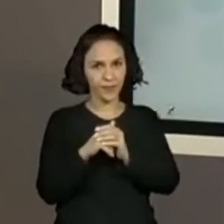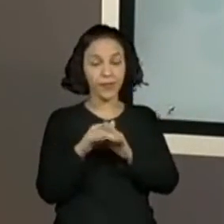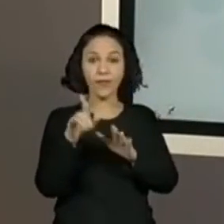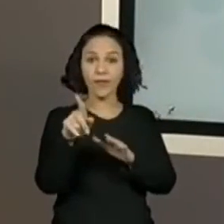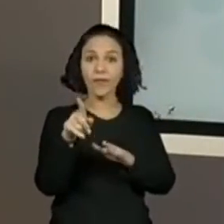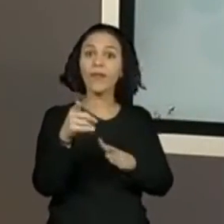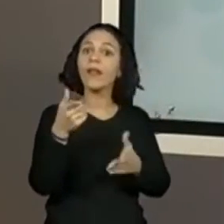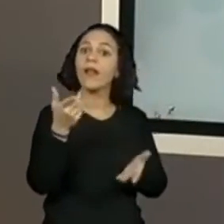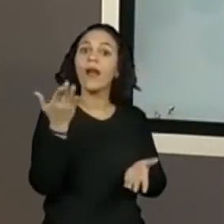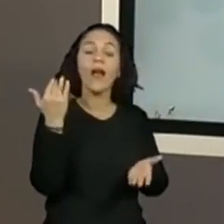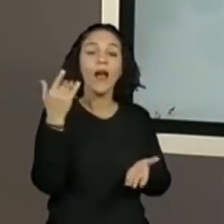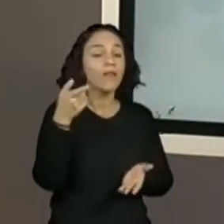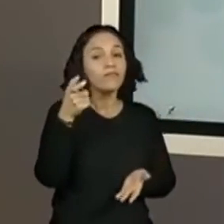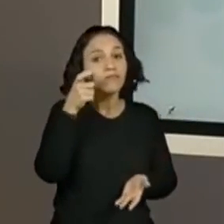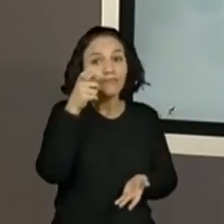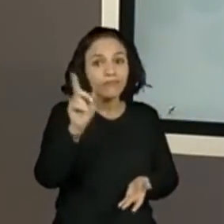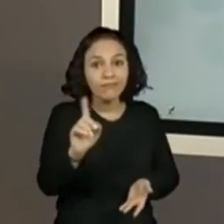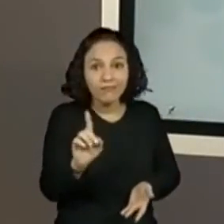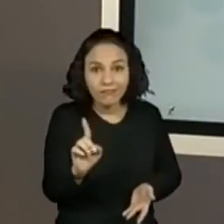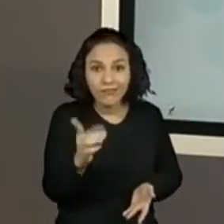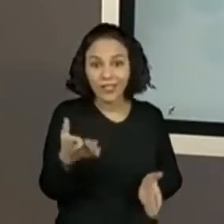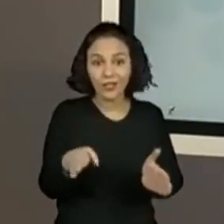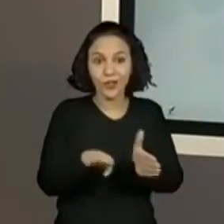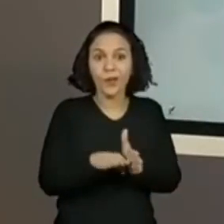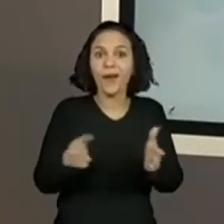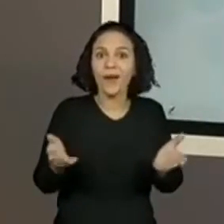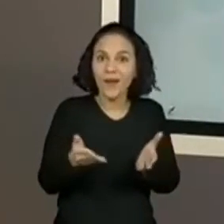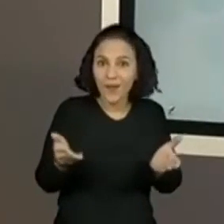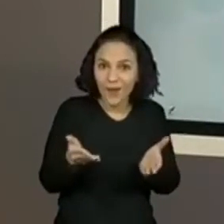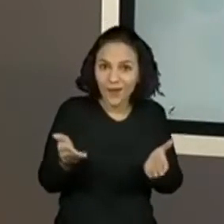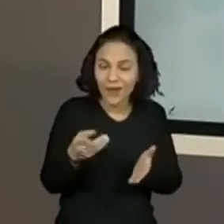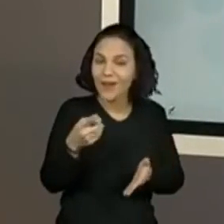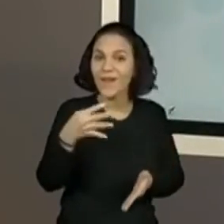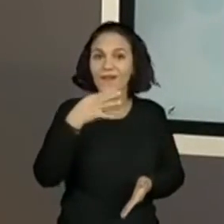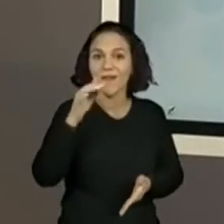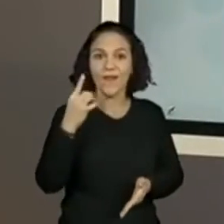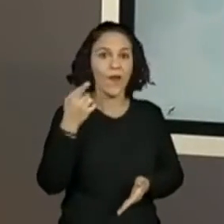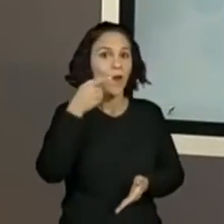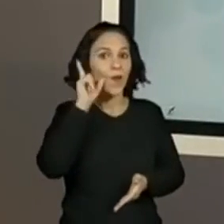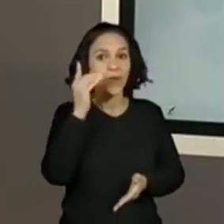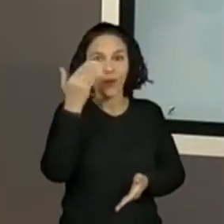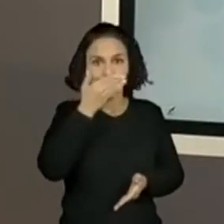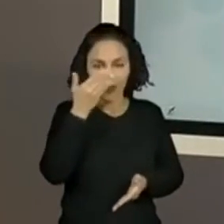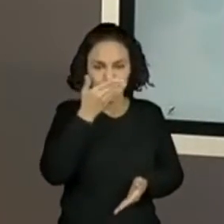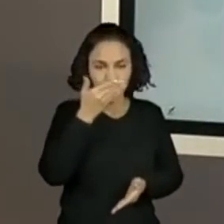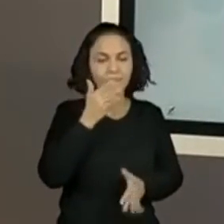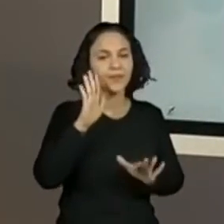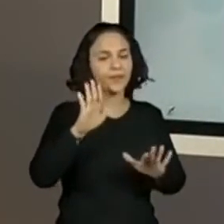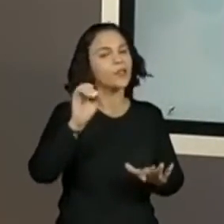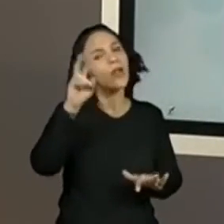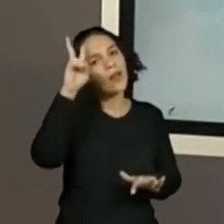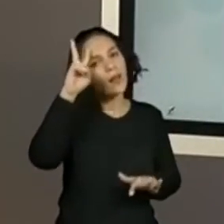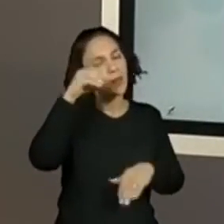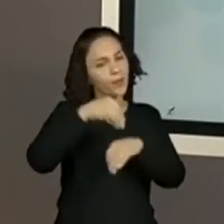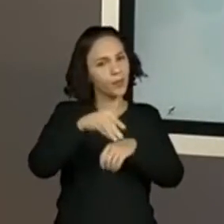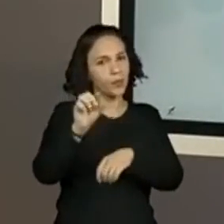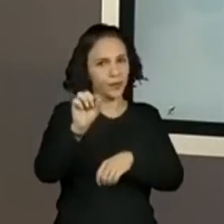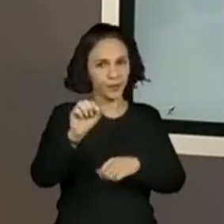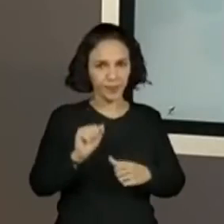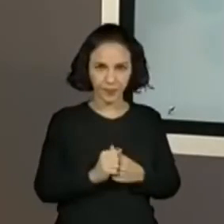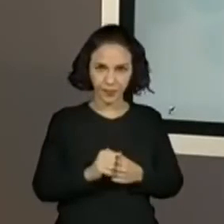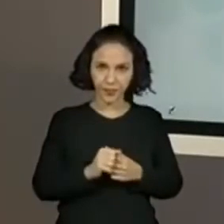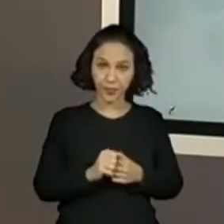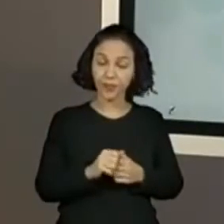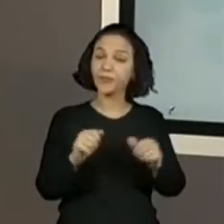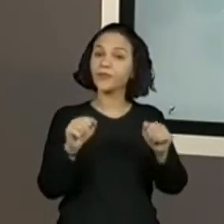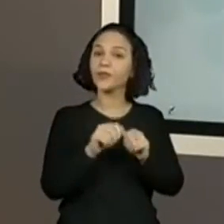que estava acompanhando a aula e para você que chegou agora e não teve a oportunidade de acompanhar a aula ontem, só para a gente retomar, primeira coisa que a